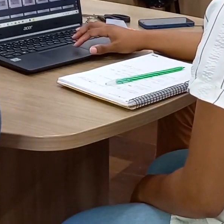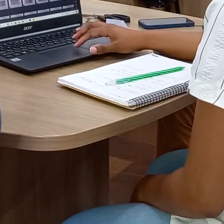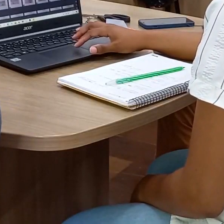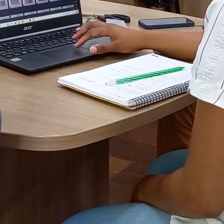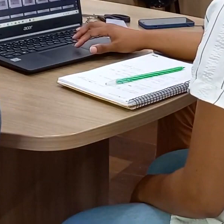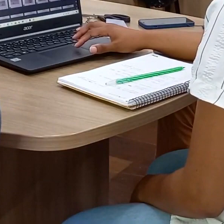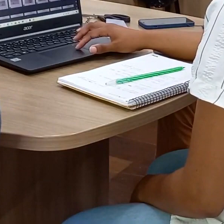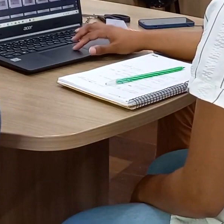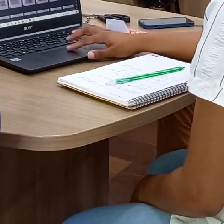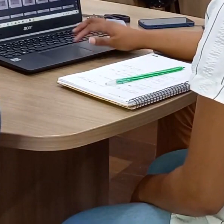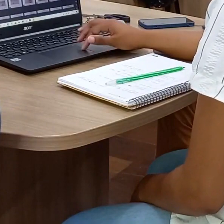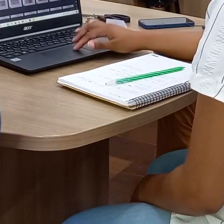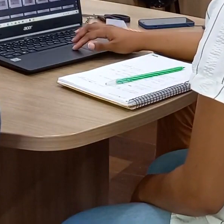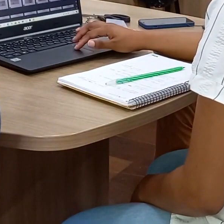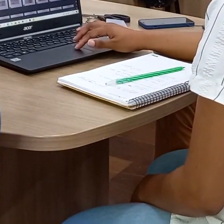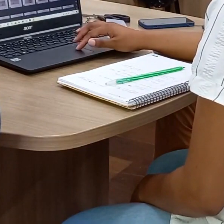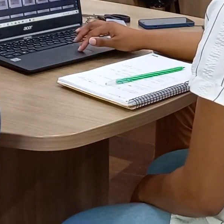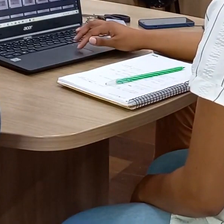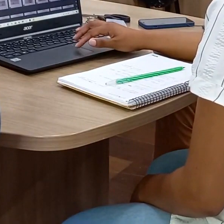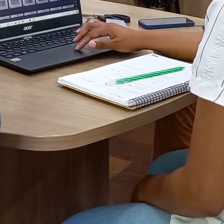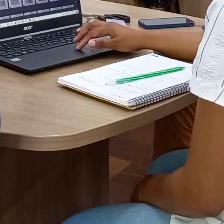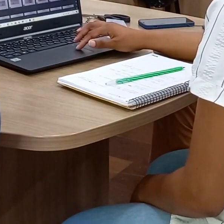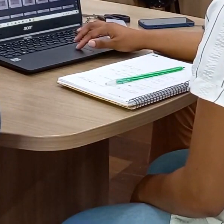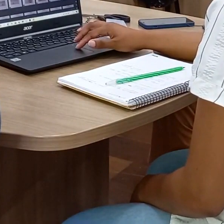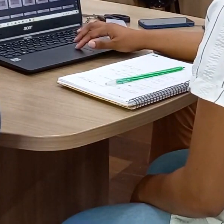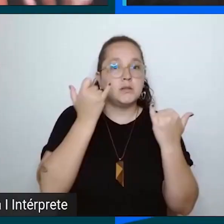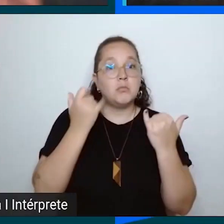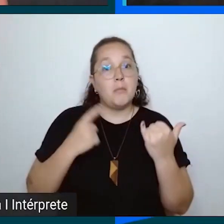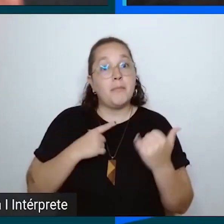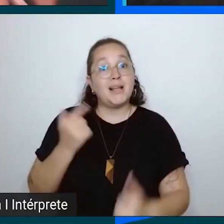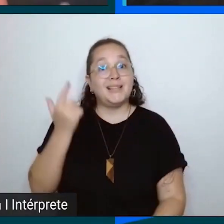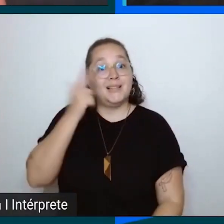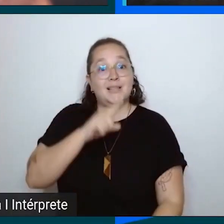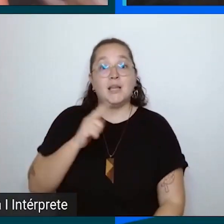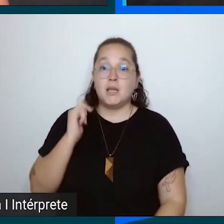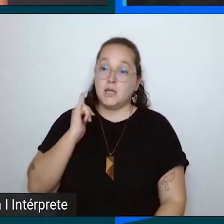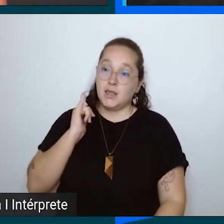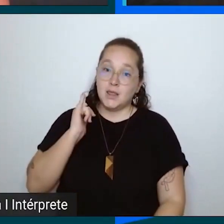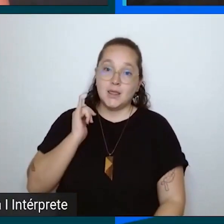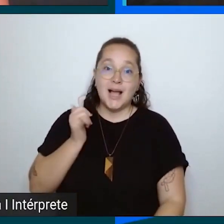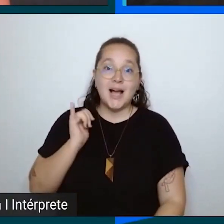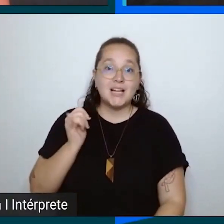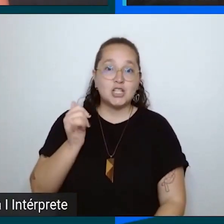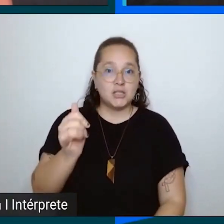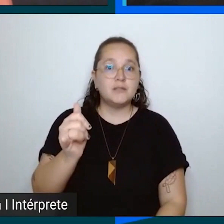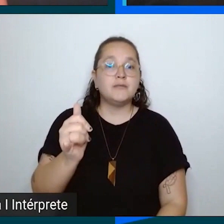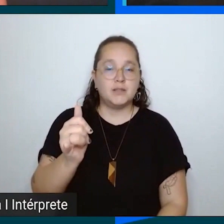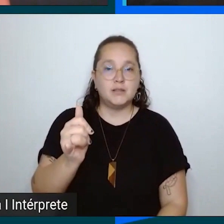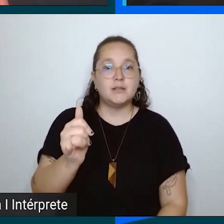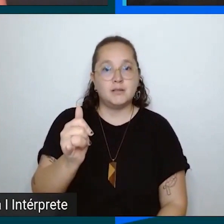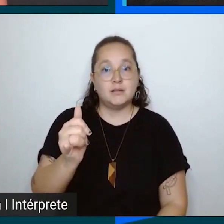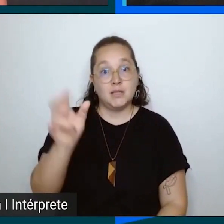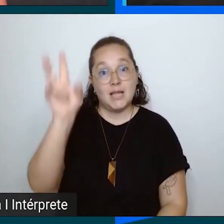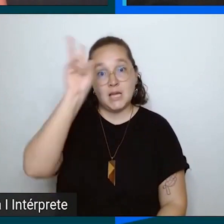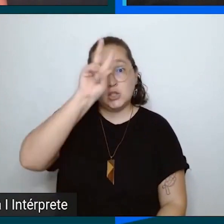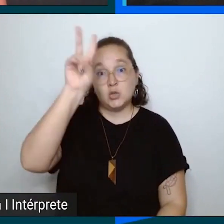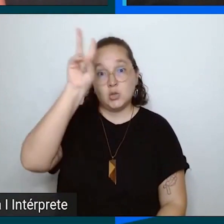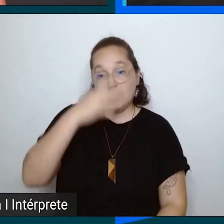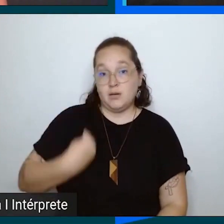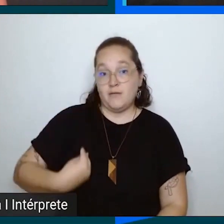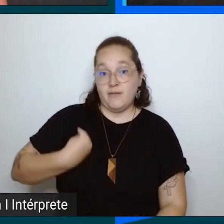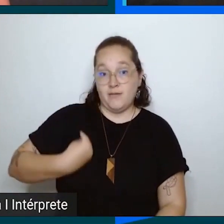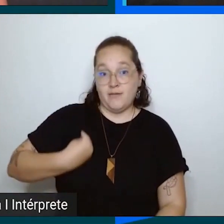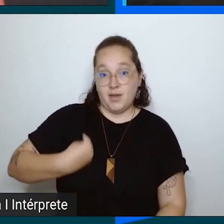né, cruzar diferentes informações para que a gente possa produzir narrativas de nossas histórias e vivências